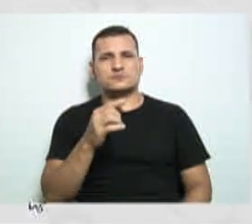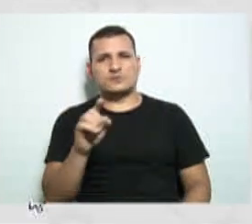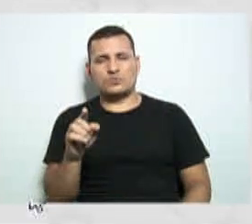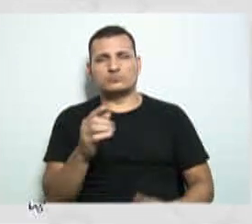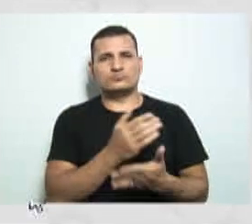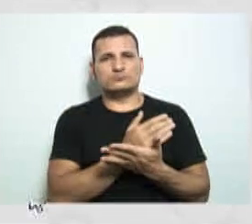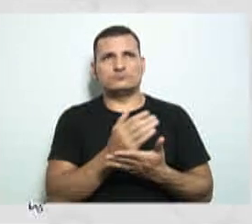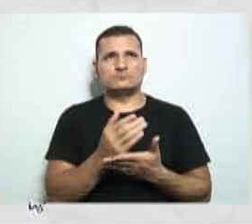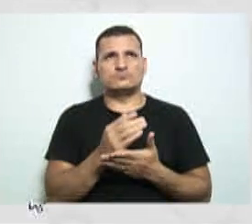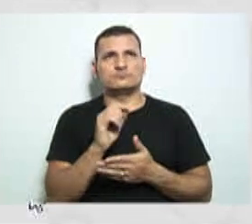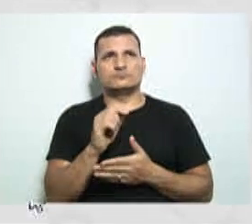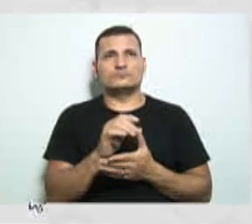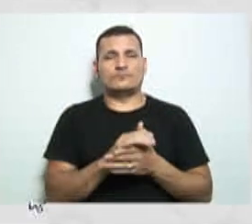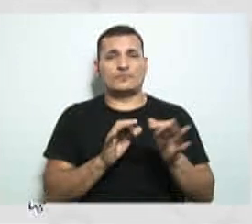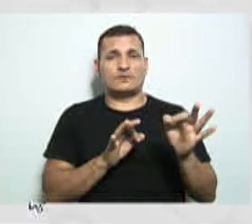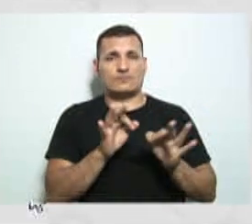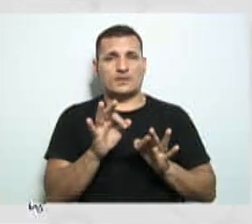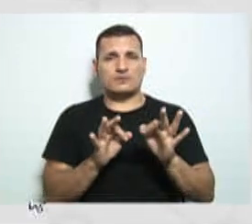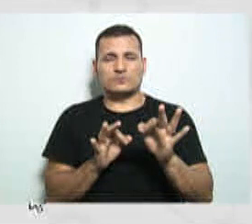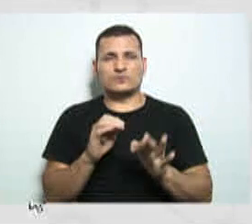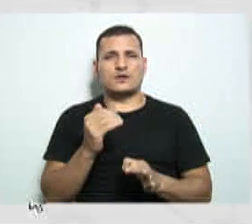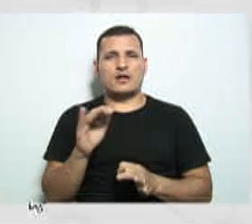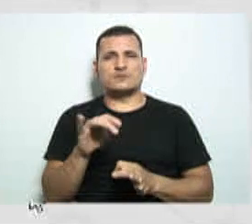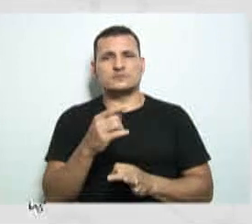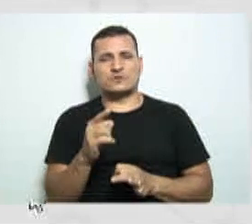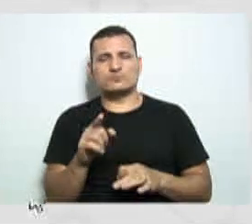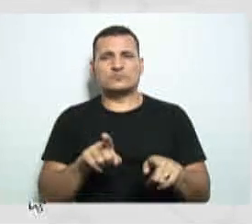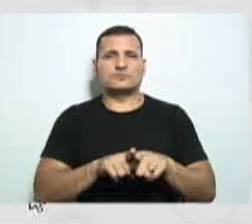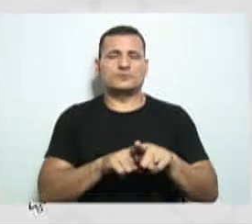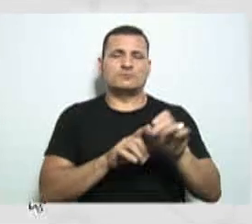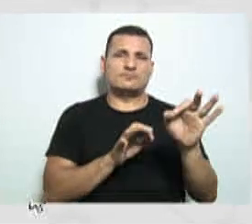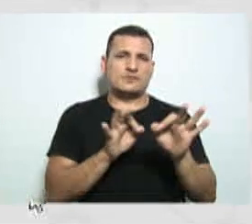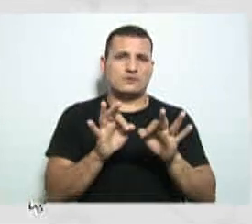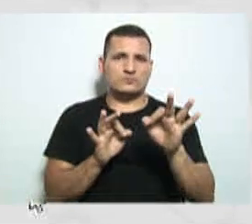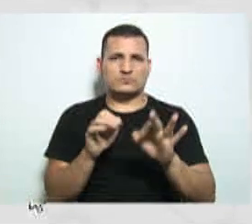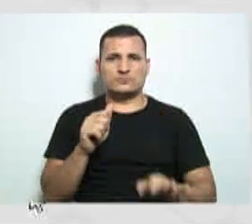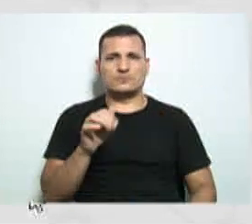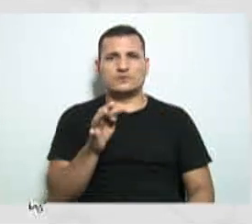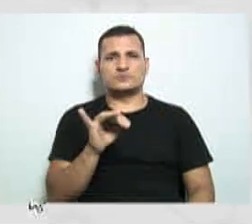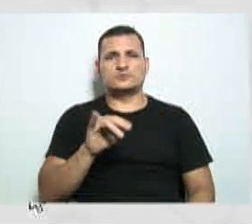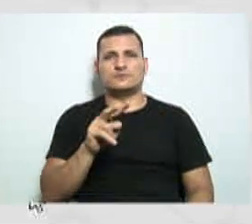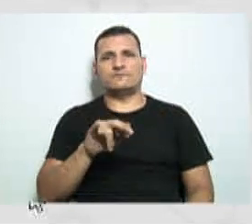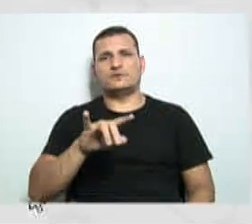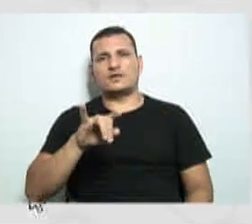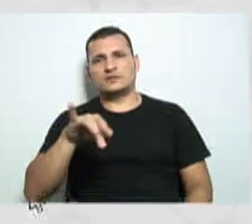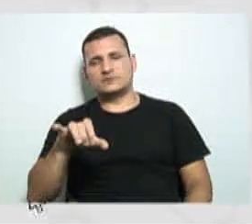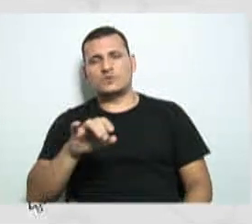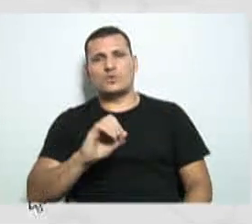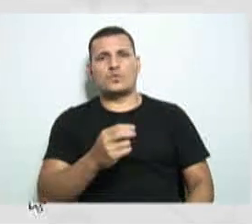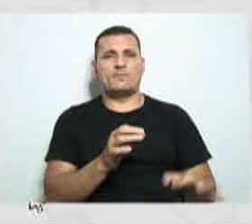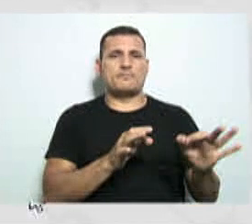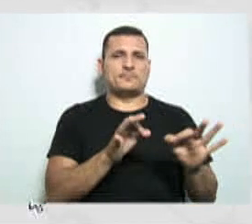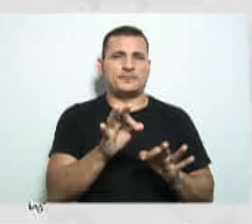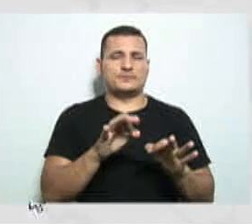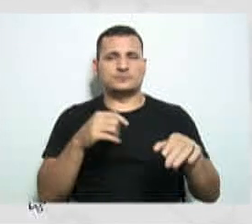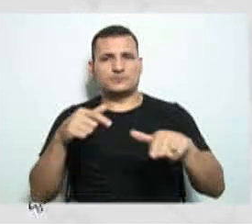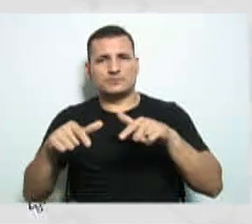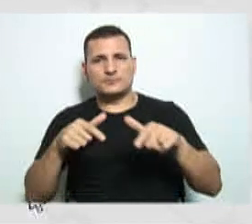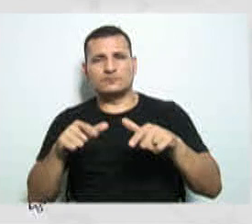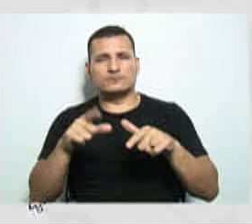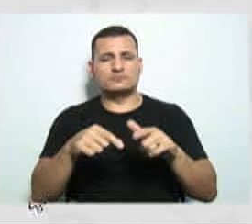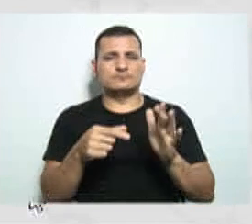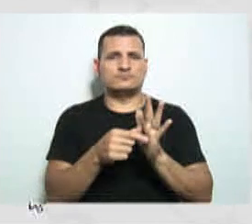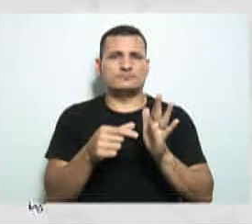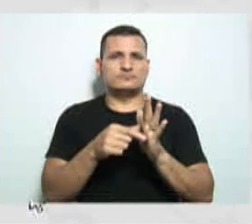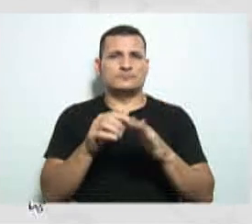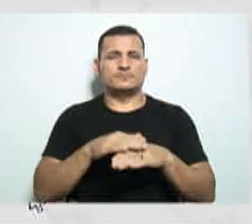começo, ó, um plano de ação, também conhecido por plano de atividades ou plano de trabalho, é uma das ferramentas mais